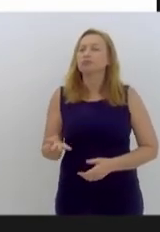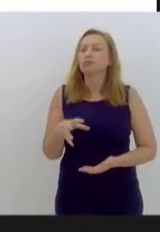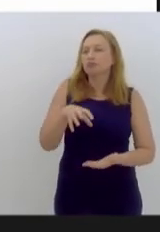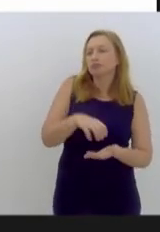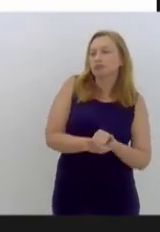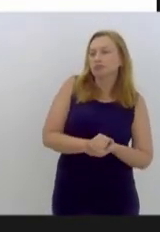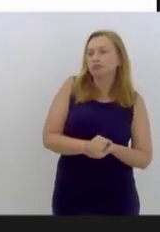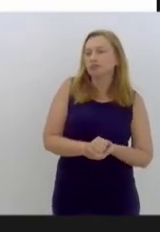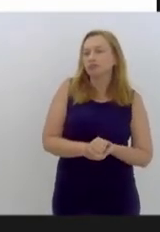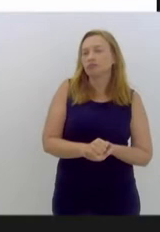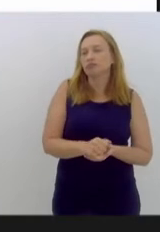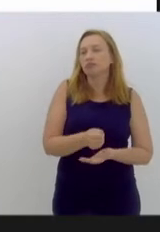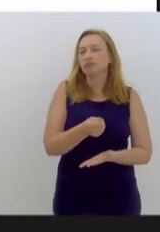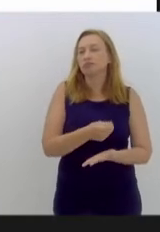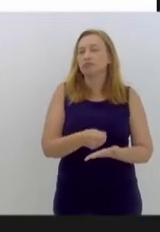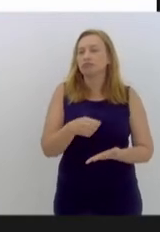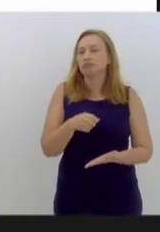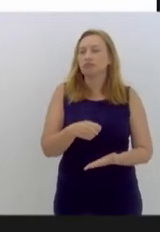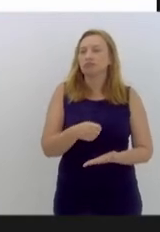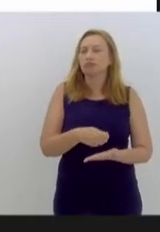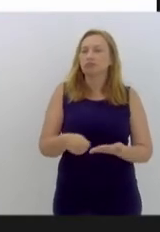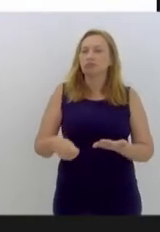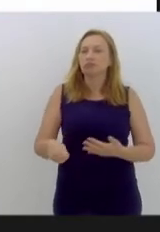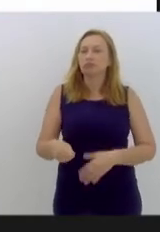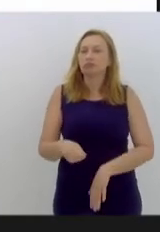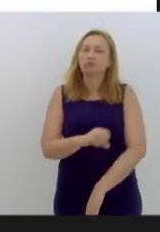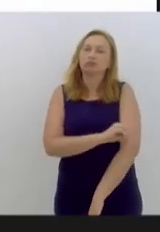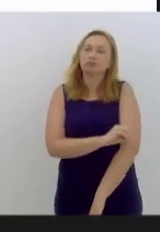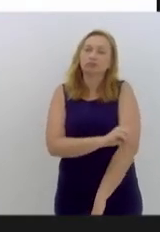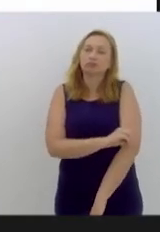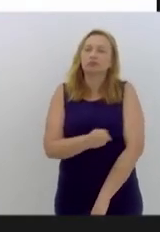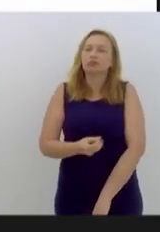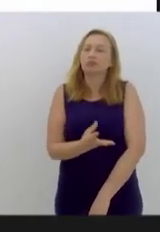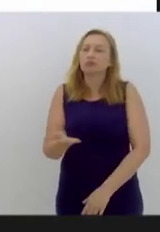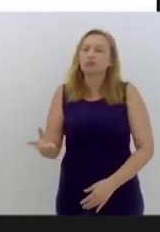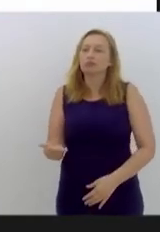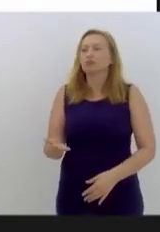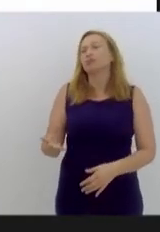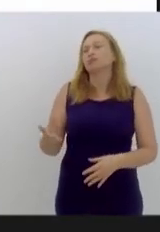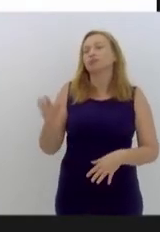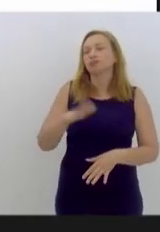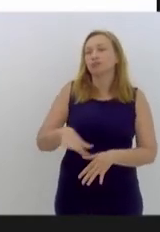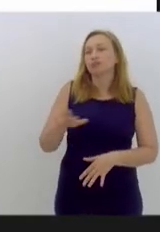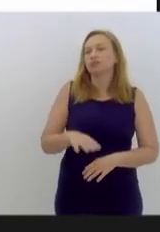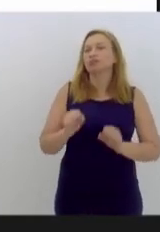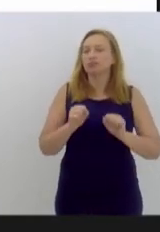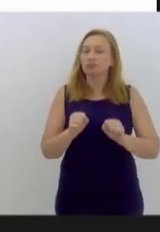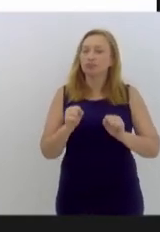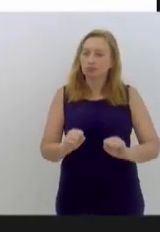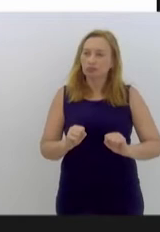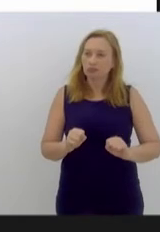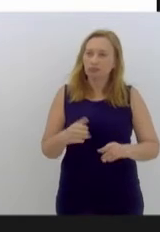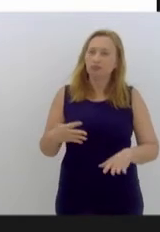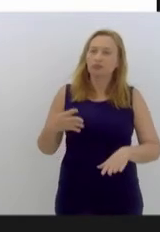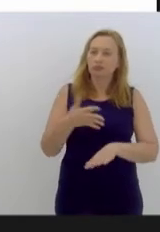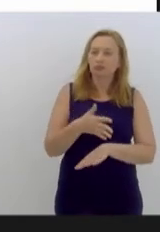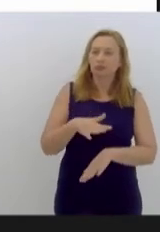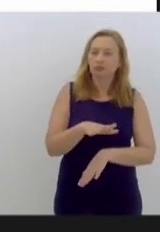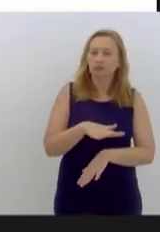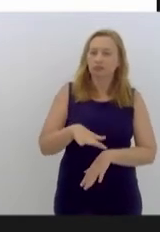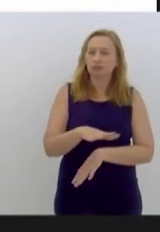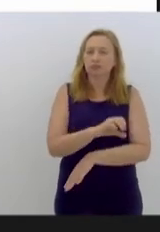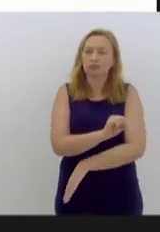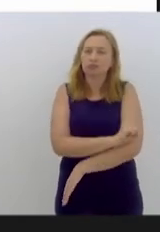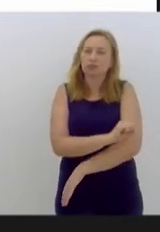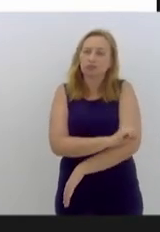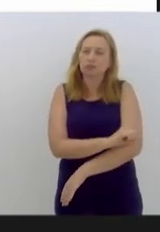matriculadas na educação infantil, e o denominador, quantidade de crianças que deveriam ou poderiam estar na educação infantil.